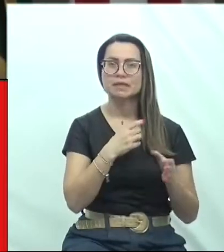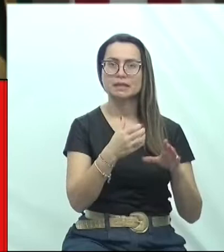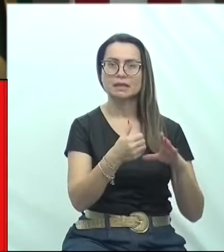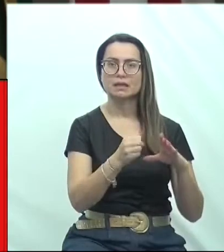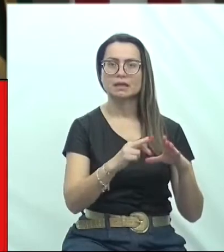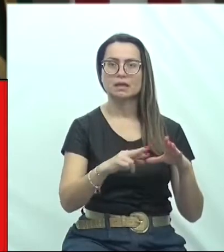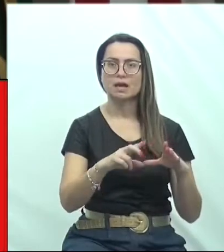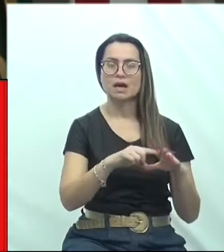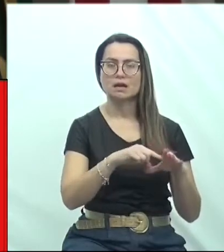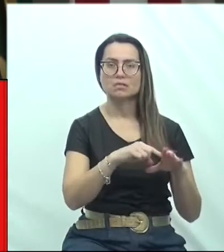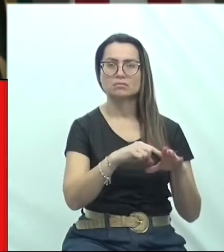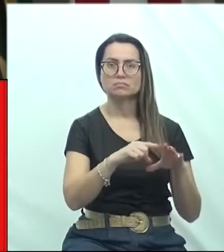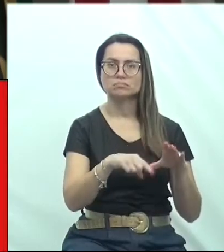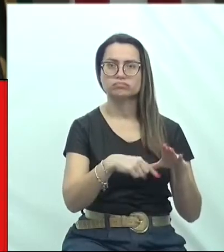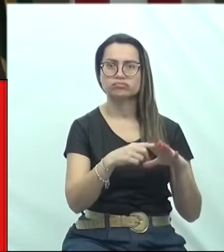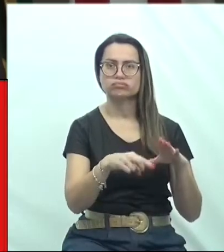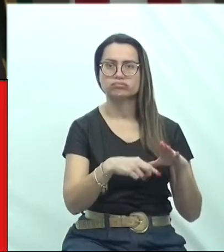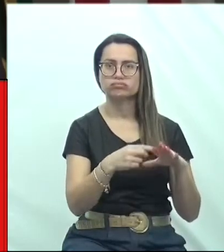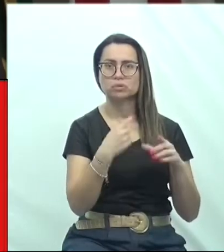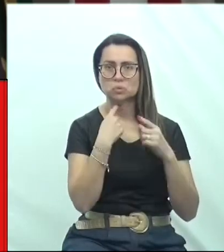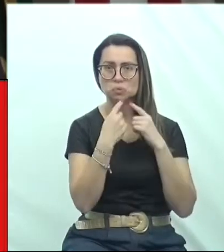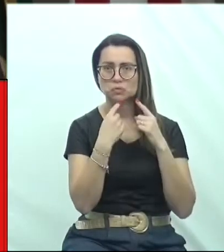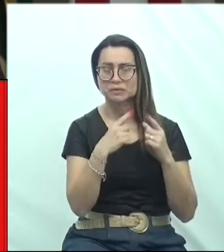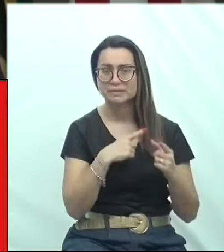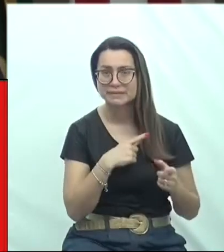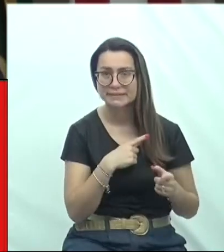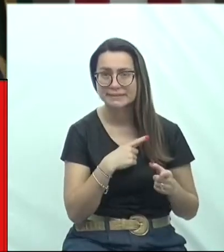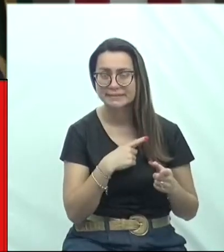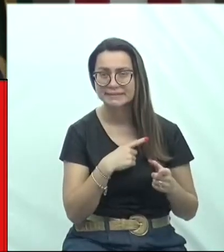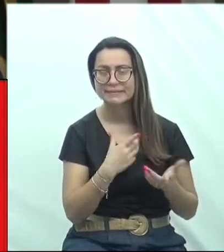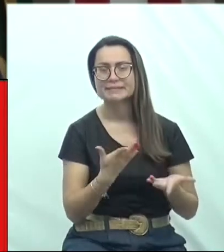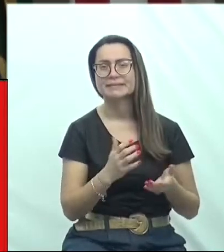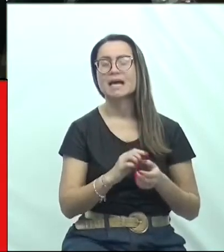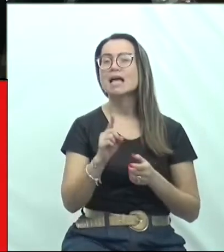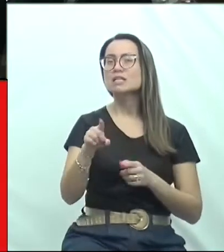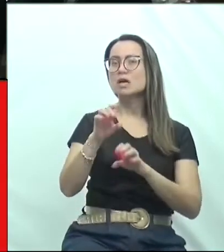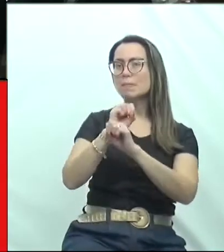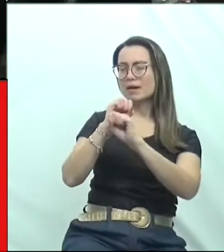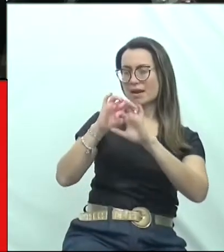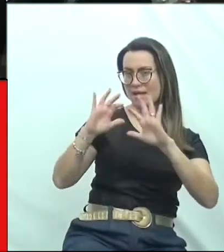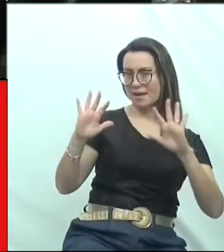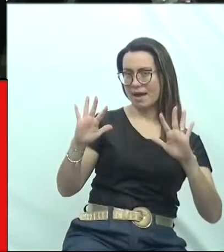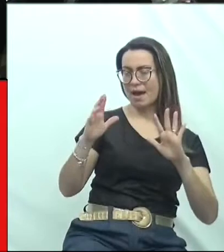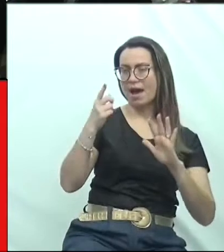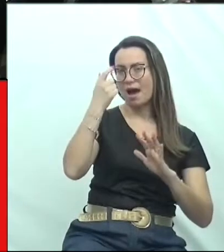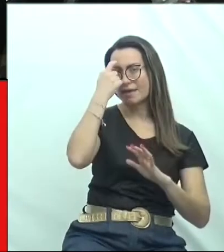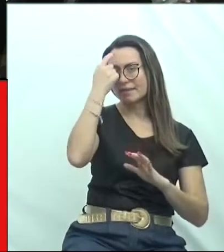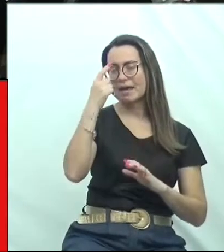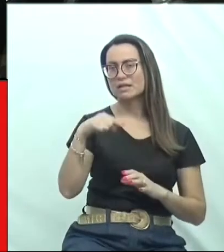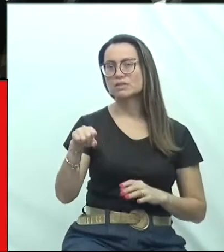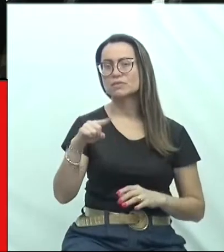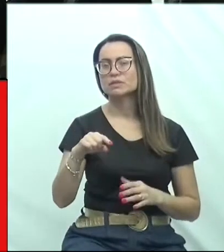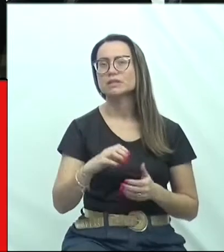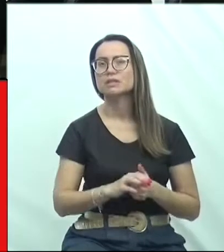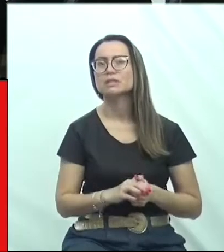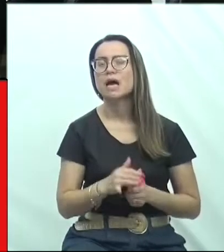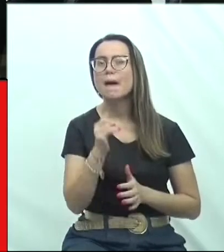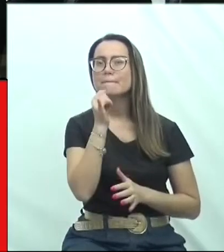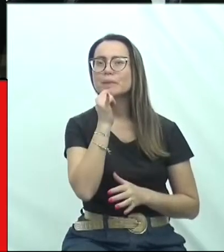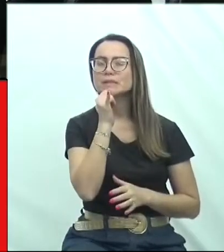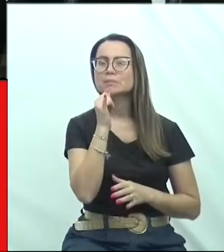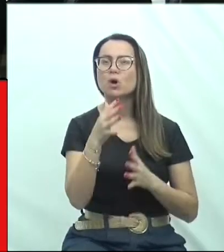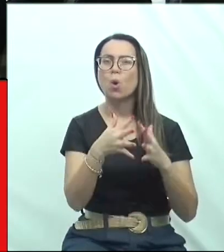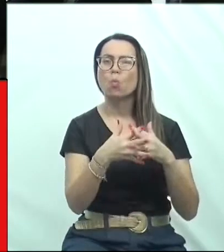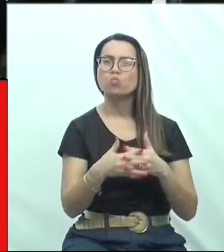que não resta dúvida nenhuma, né? Só para até esclarecer, para vocês terem ideia da sensibilidade daquele ponteiro ali, se passa um caminhão